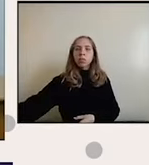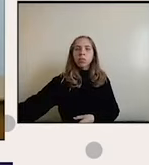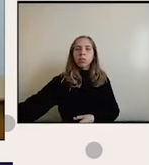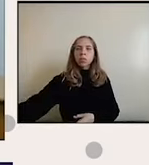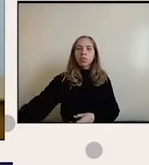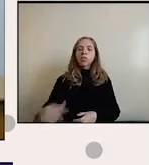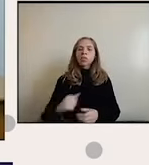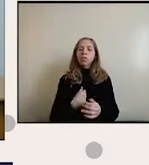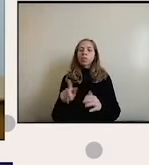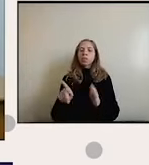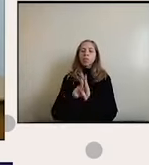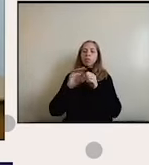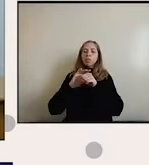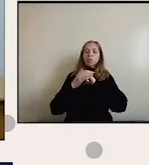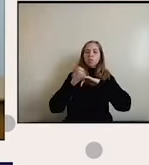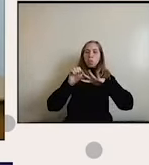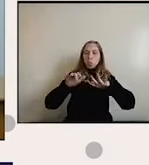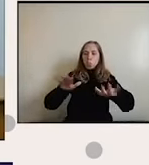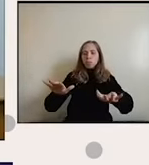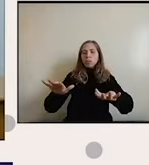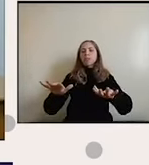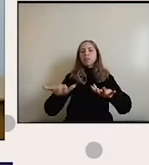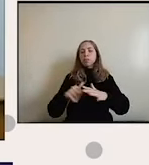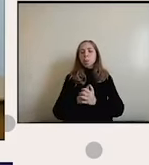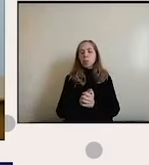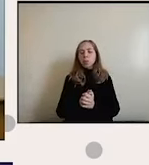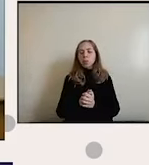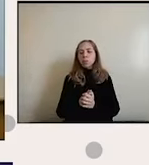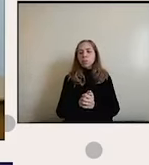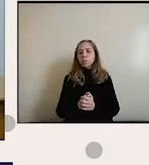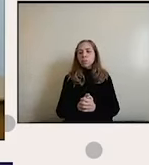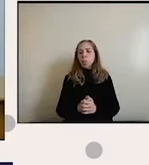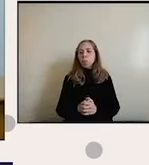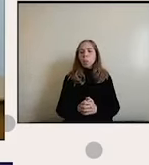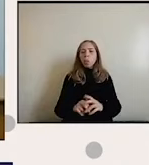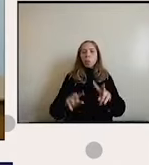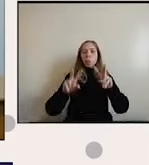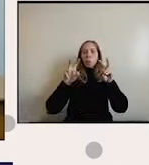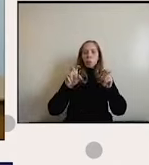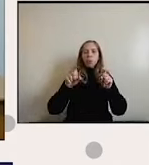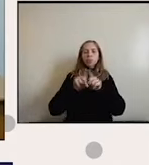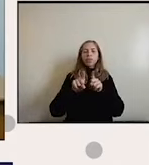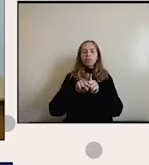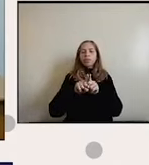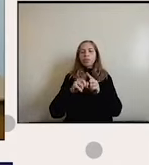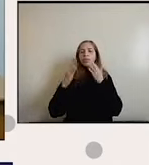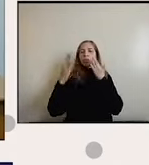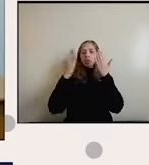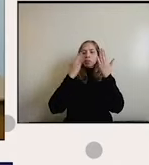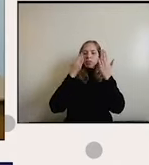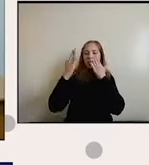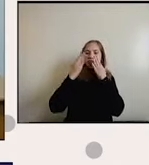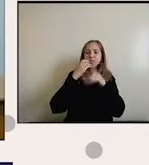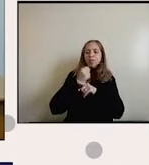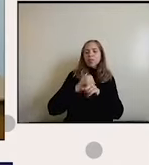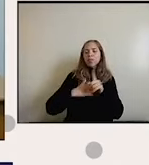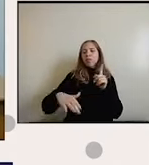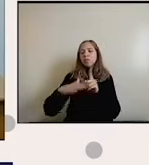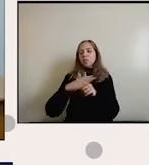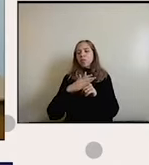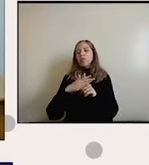epidemiológica, a questão dos fatores psicossociais relacionados ao